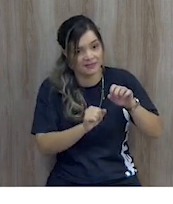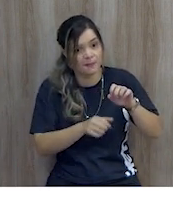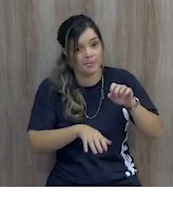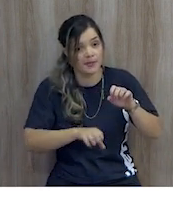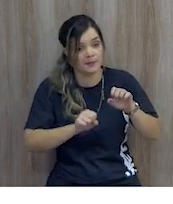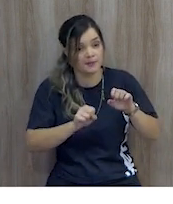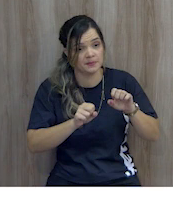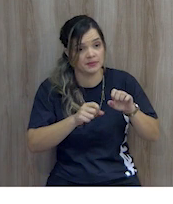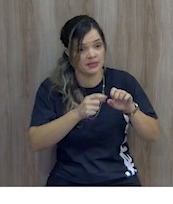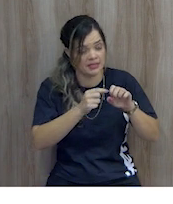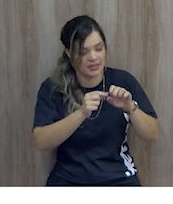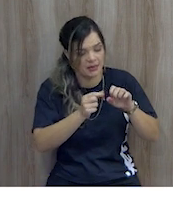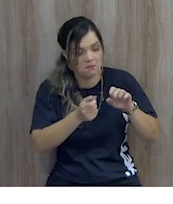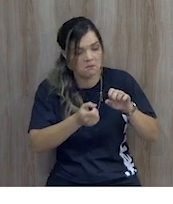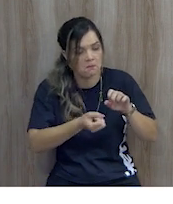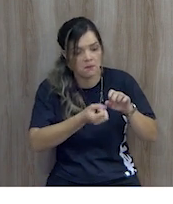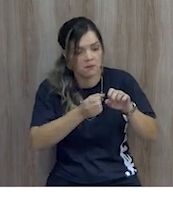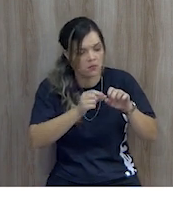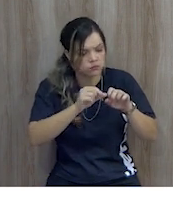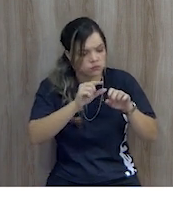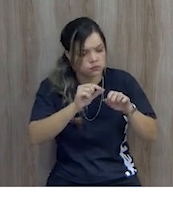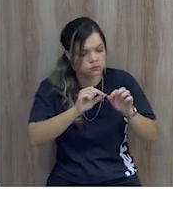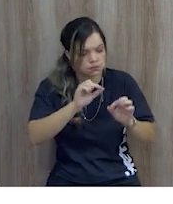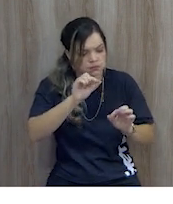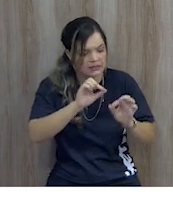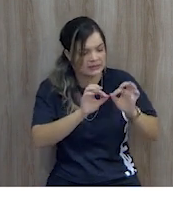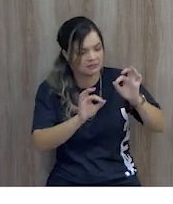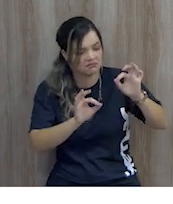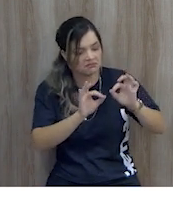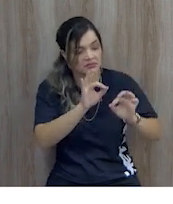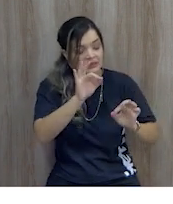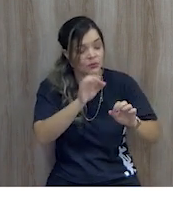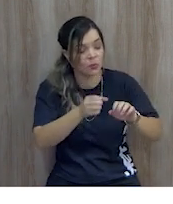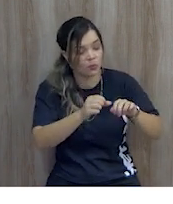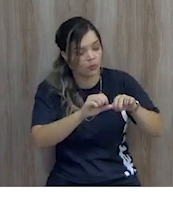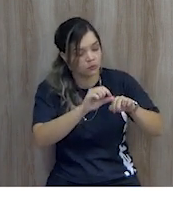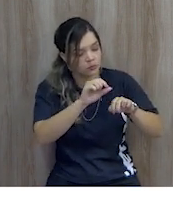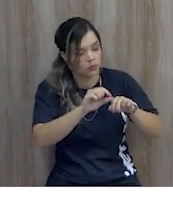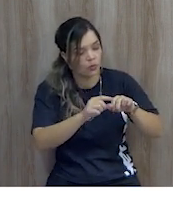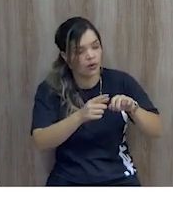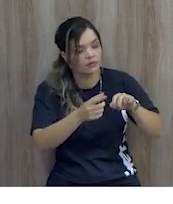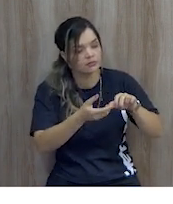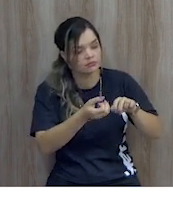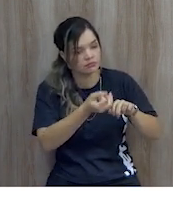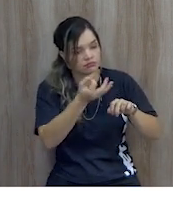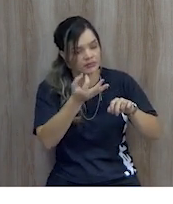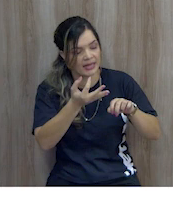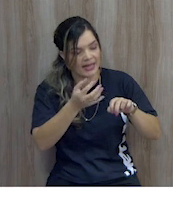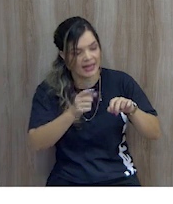na proximal, ela é menor do que a medida que vai dar na vestibular.